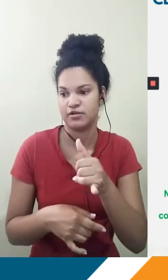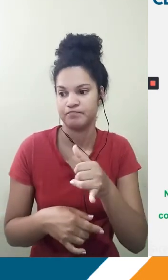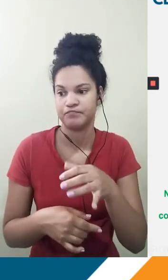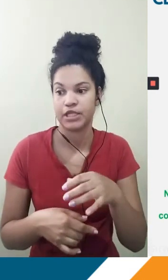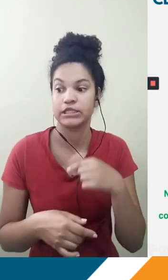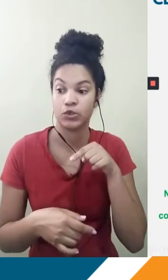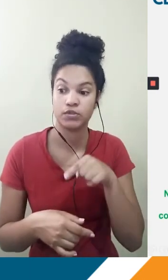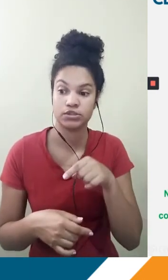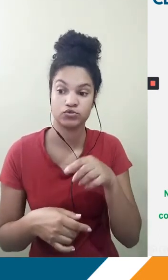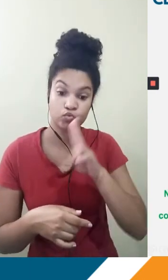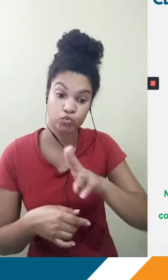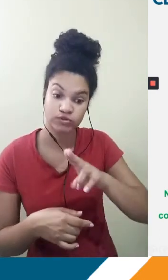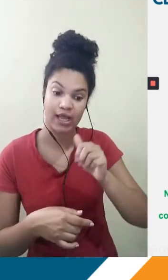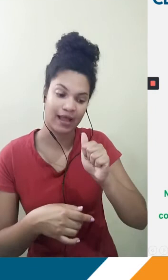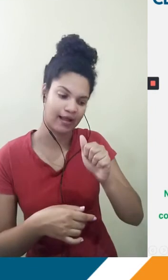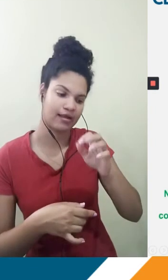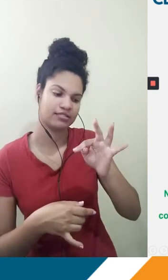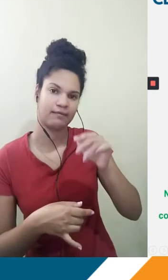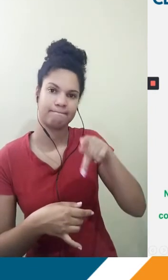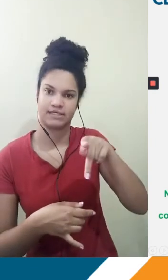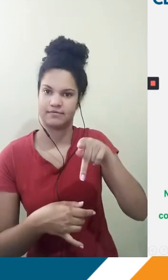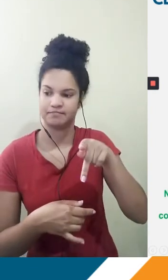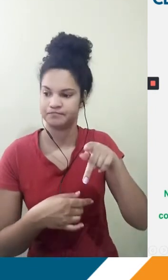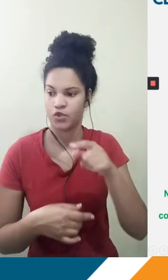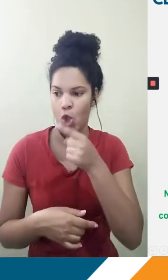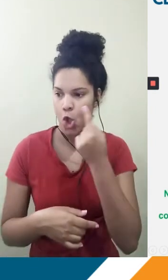aqui nessa seta, ATP sendo consumido para gerar